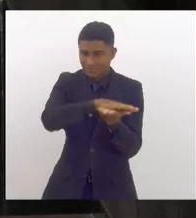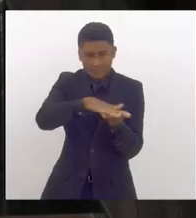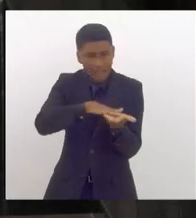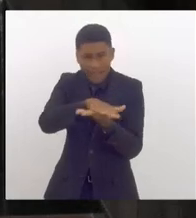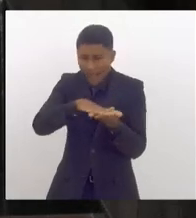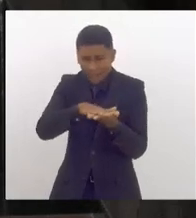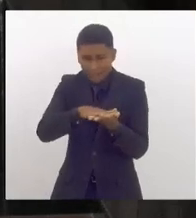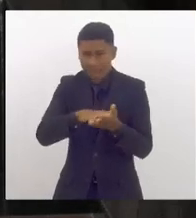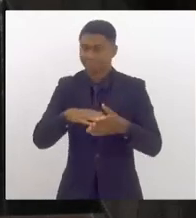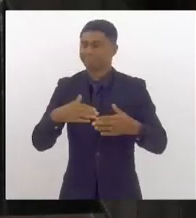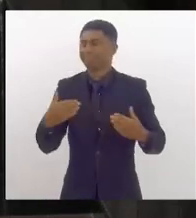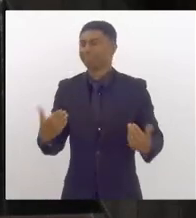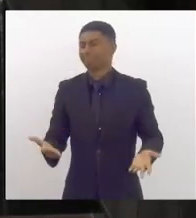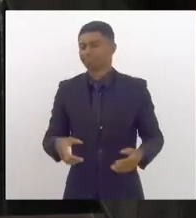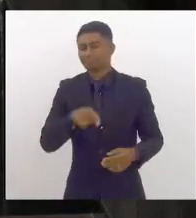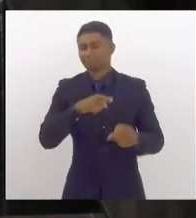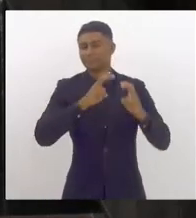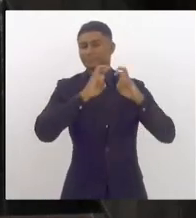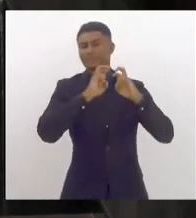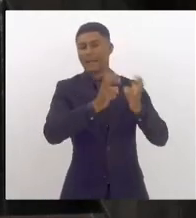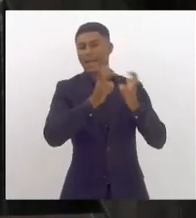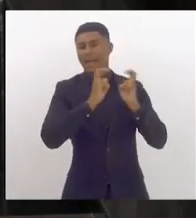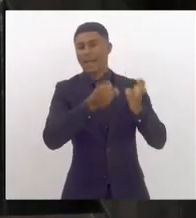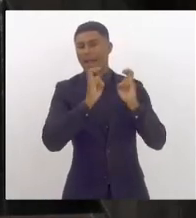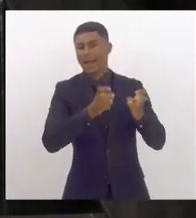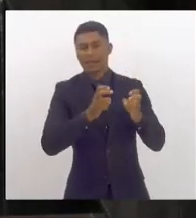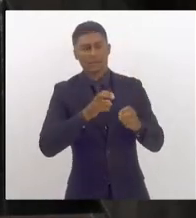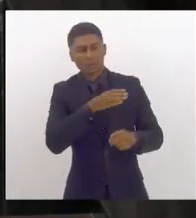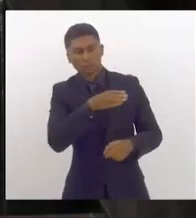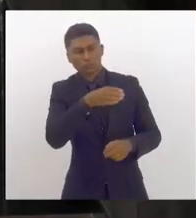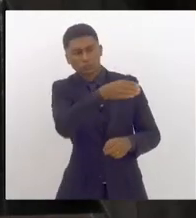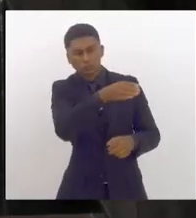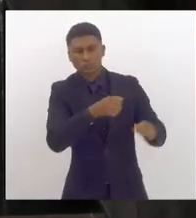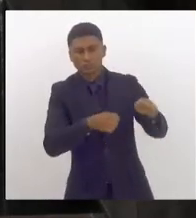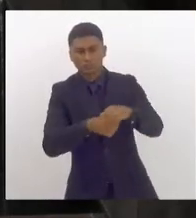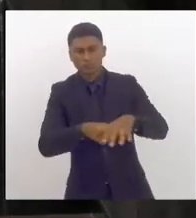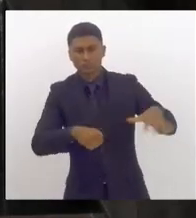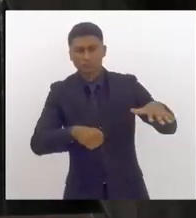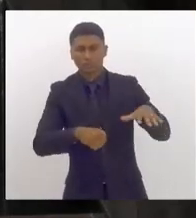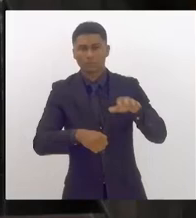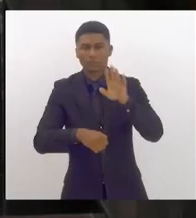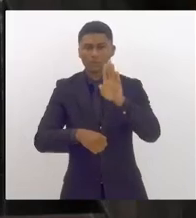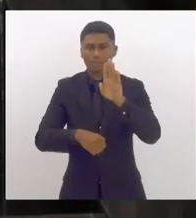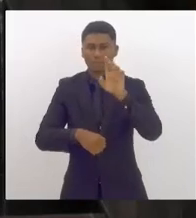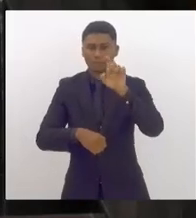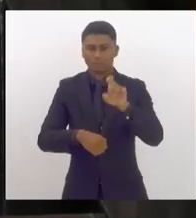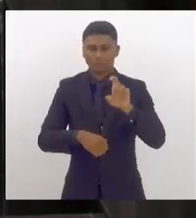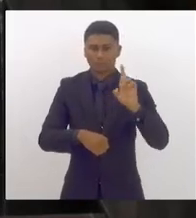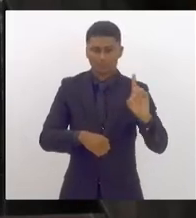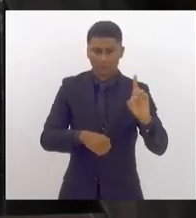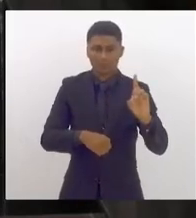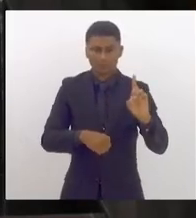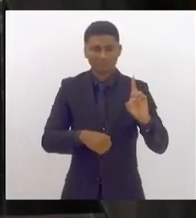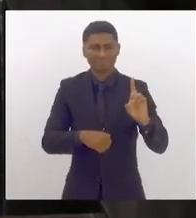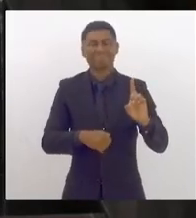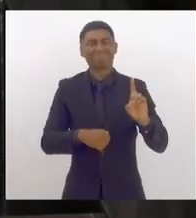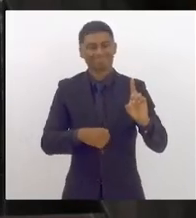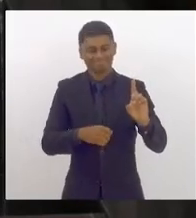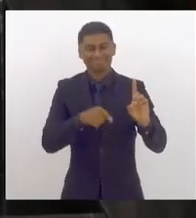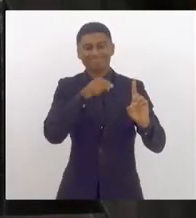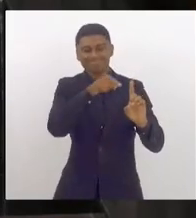Fluminense e para nossa Zona Oeste estariam e paralisados e